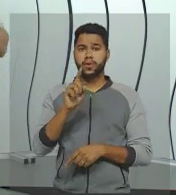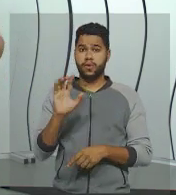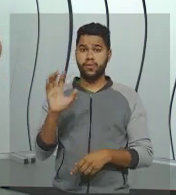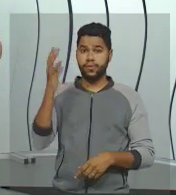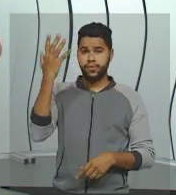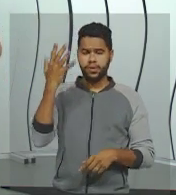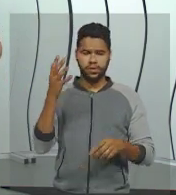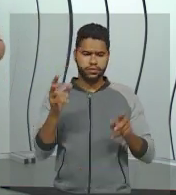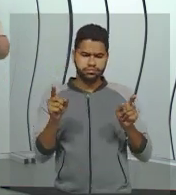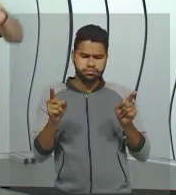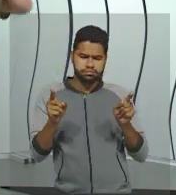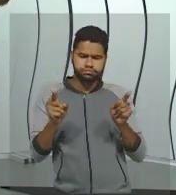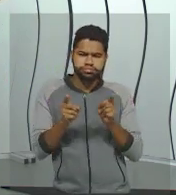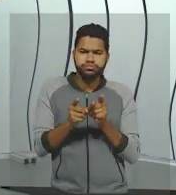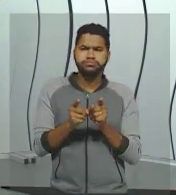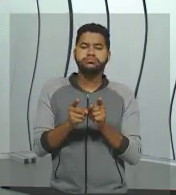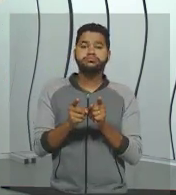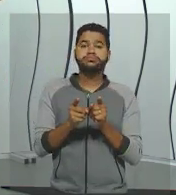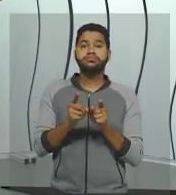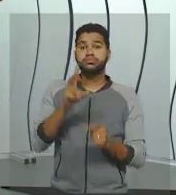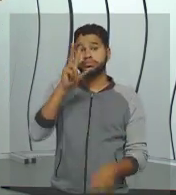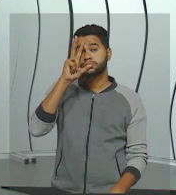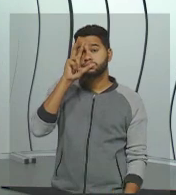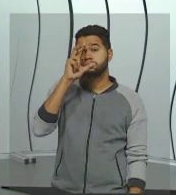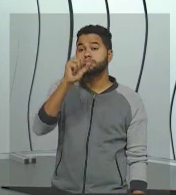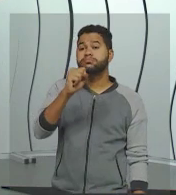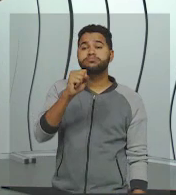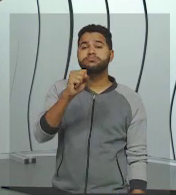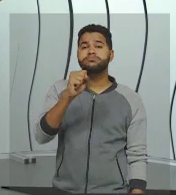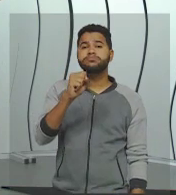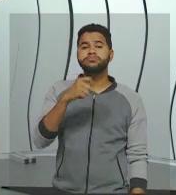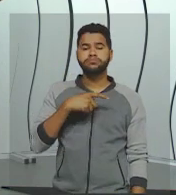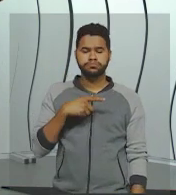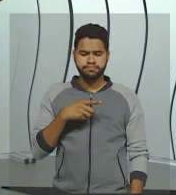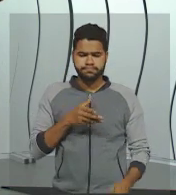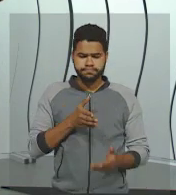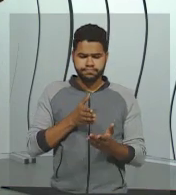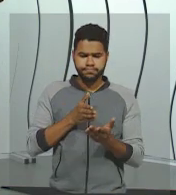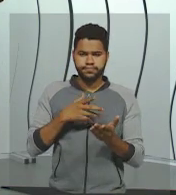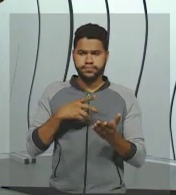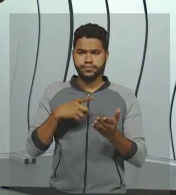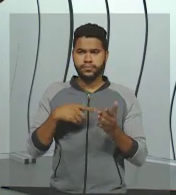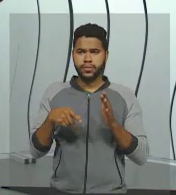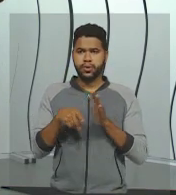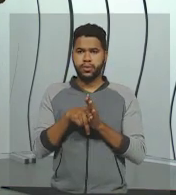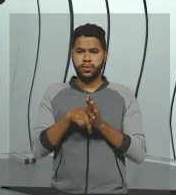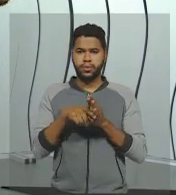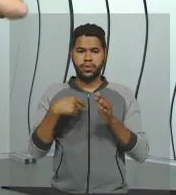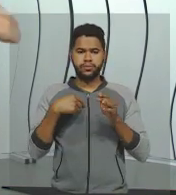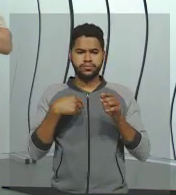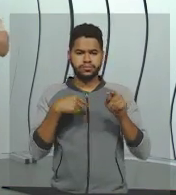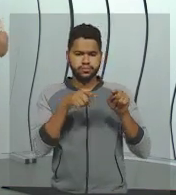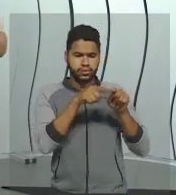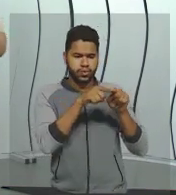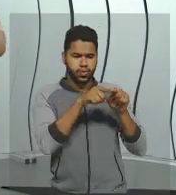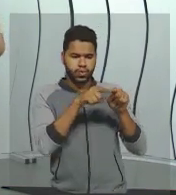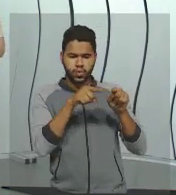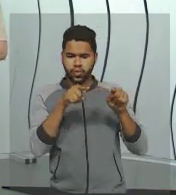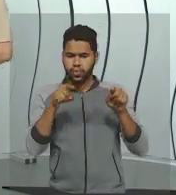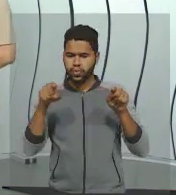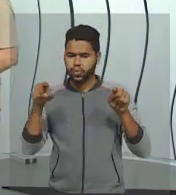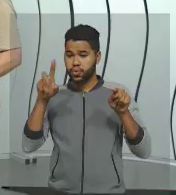de simplificação, que a força atua numa direção perpendicular ao braço da